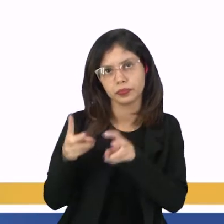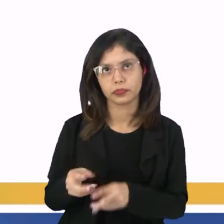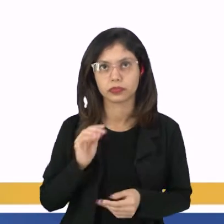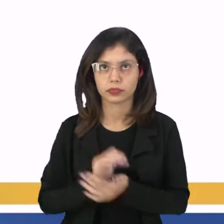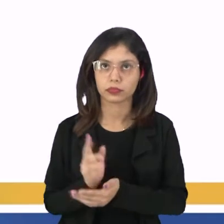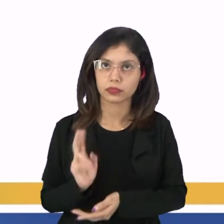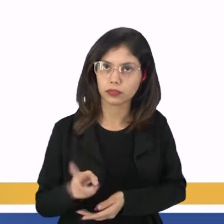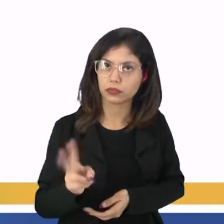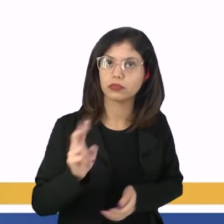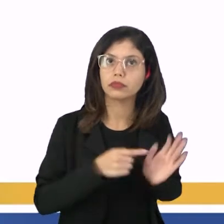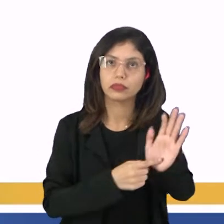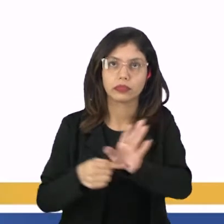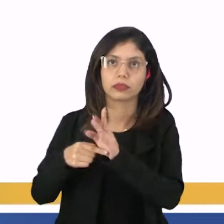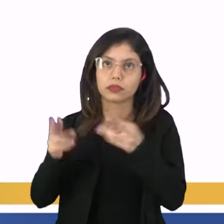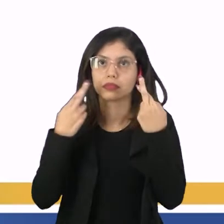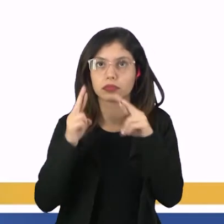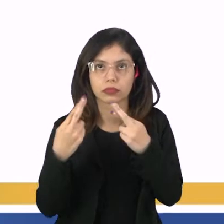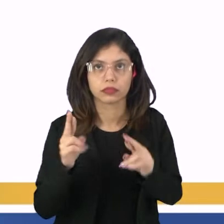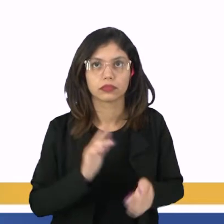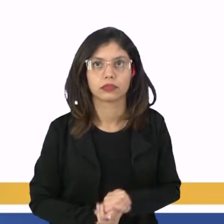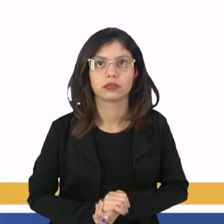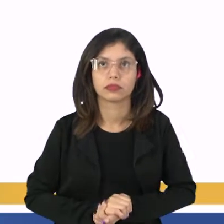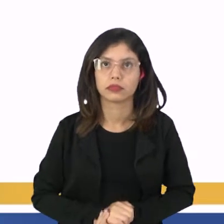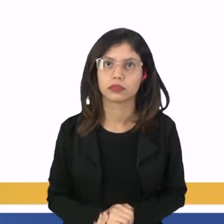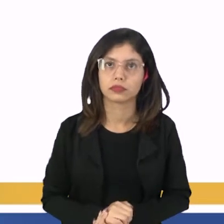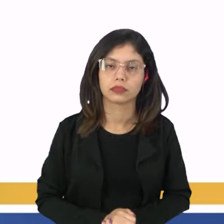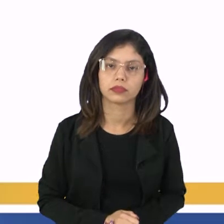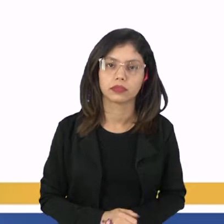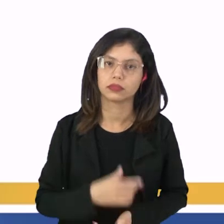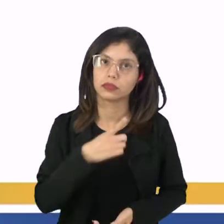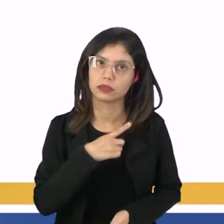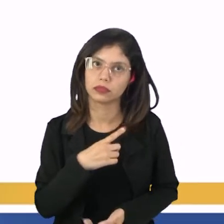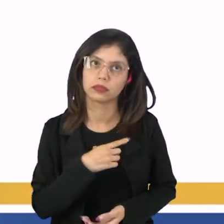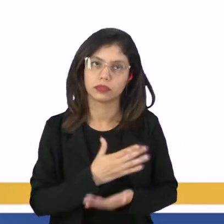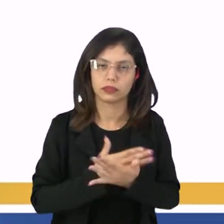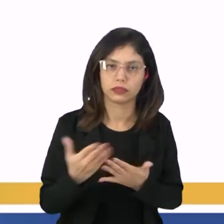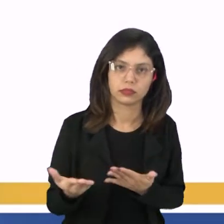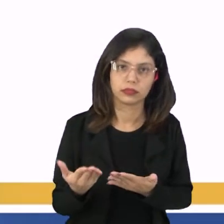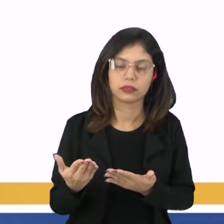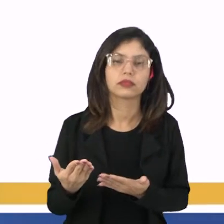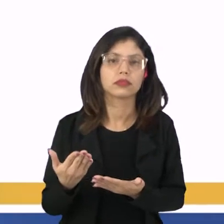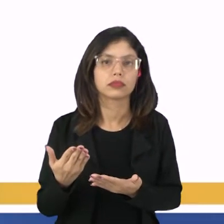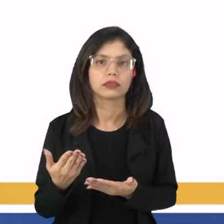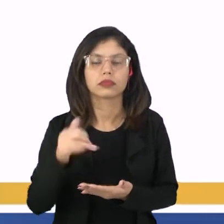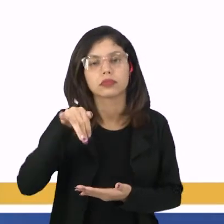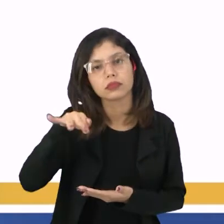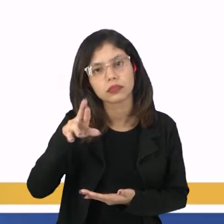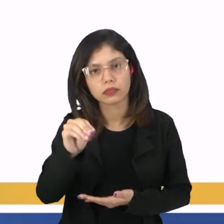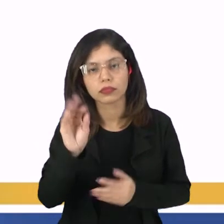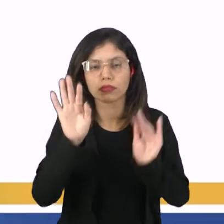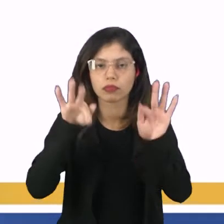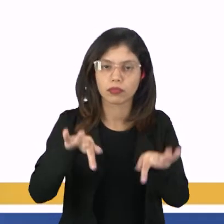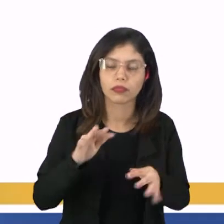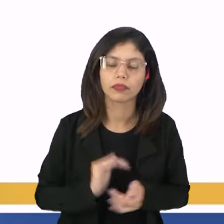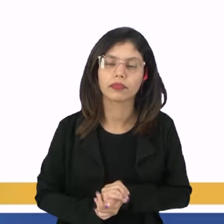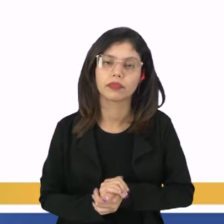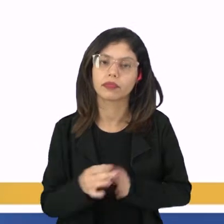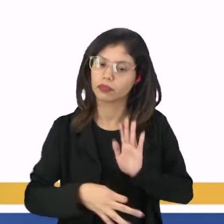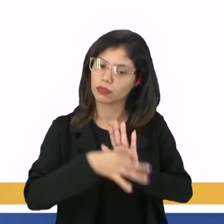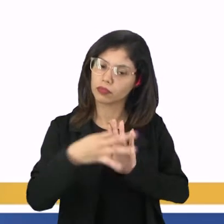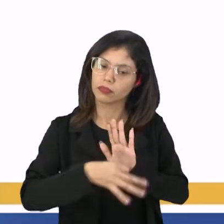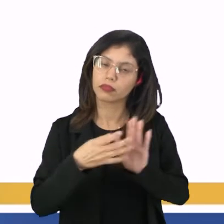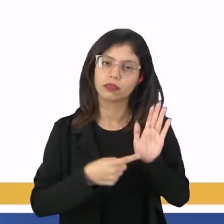a continuação da apresentação da reclamação, que ela tem um começo, meio e fim, que tem argumentos que